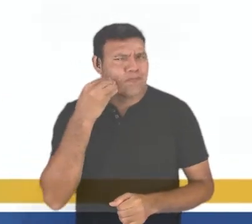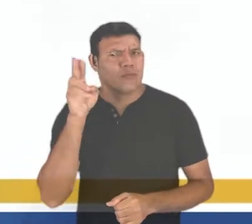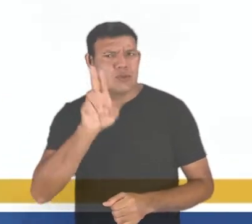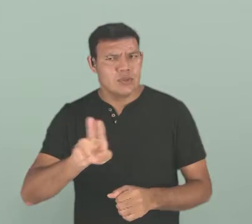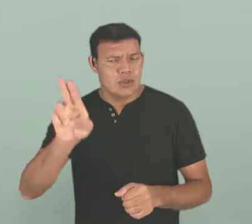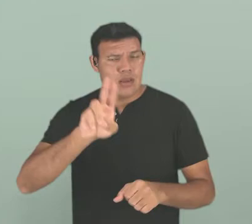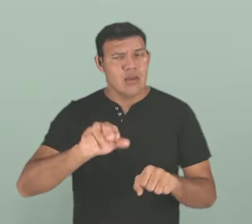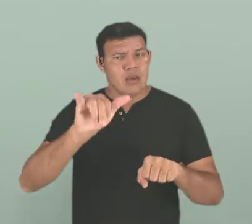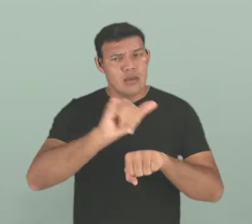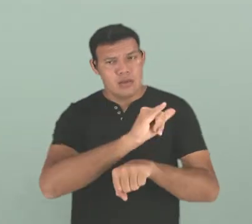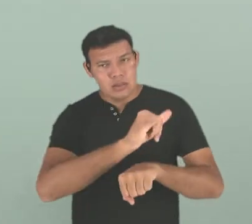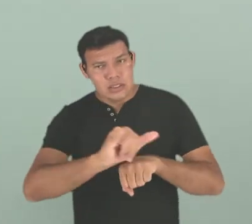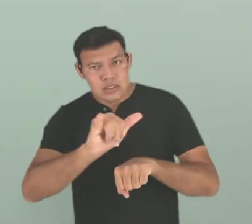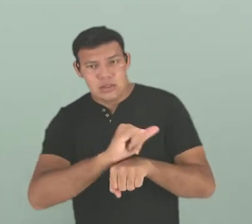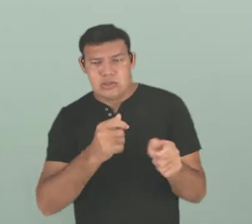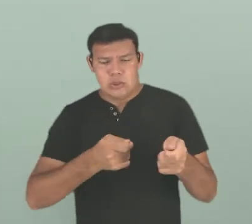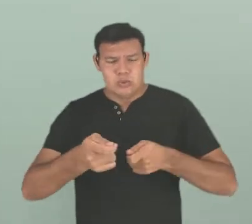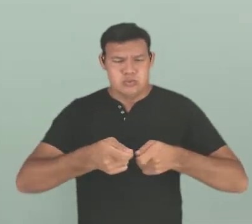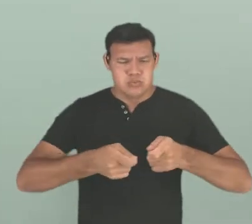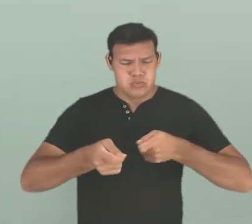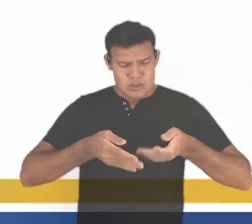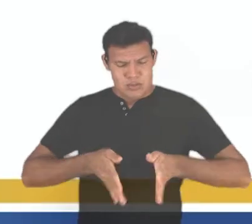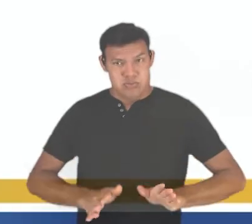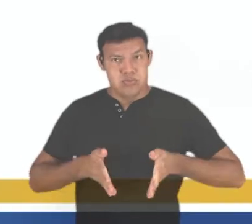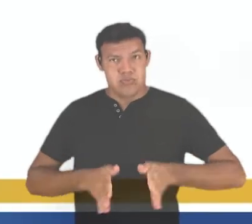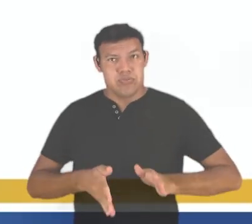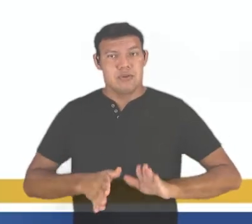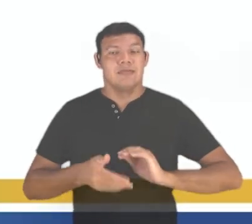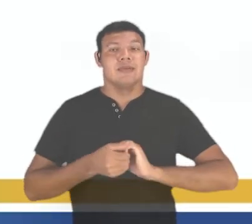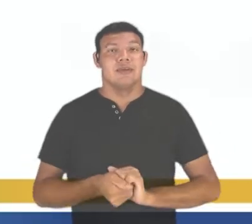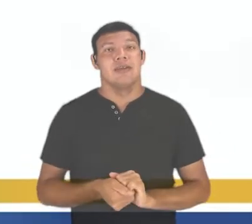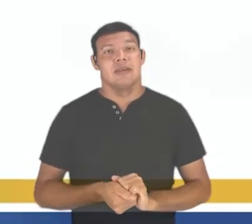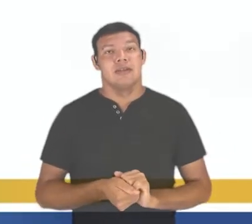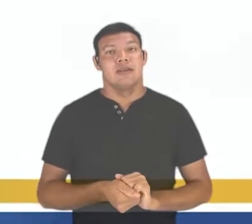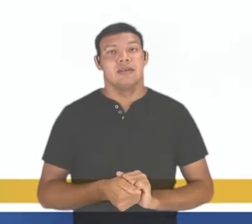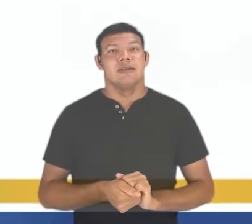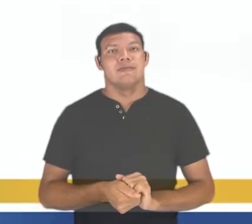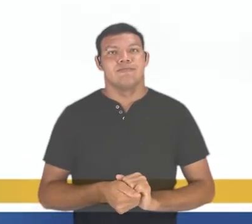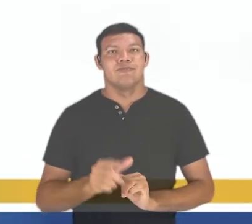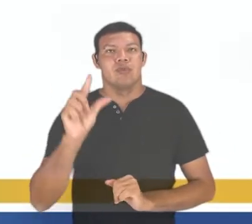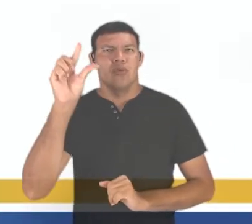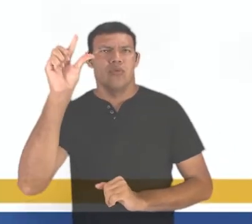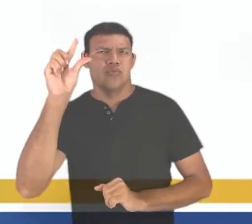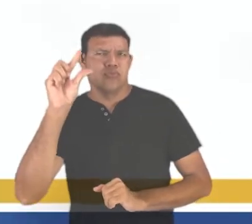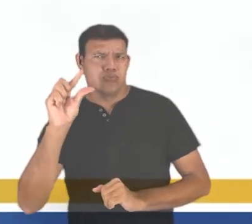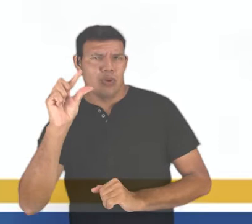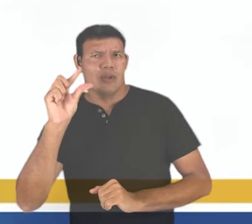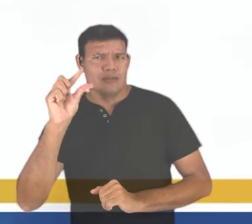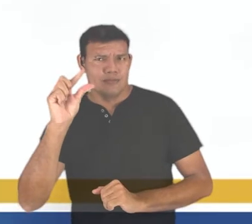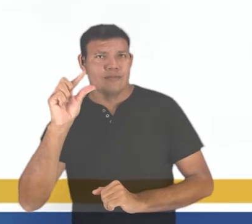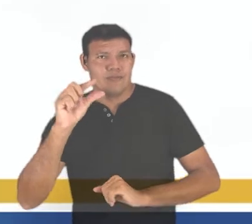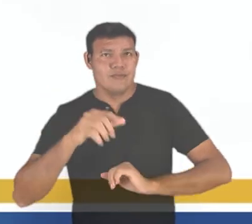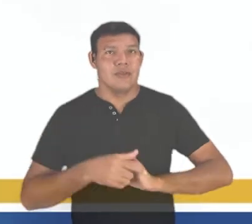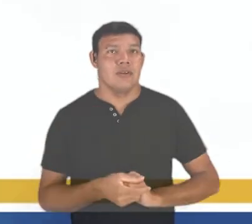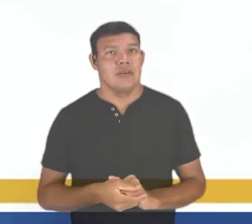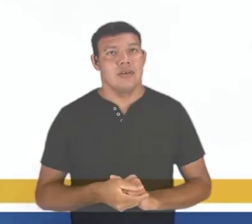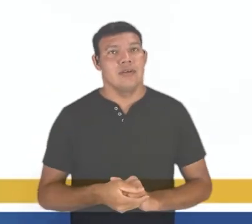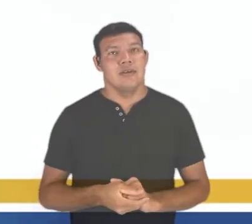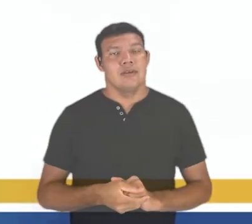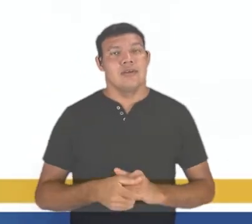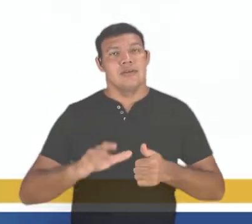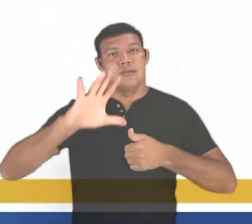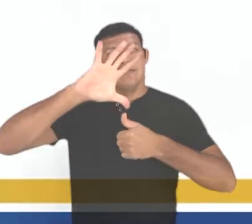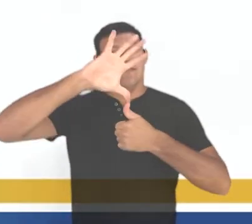com controle de natalidade. Aí nós vimos aí a que apresenta menor aí, a questão aí é a América do